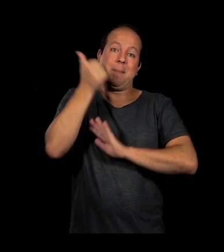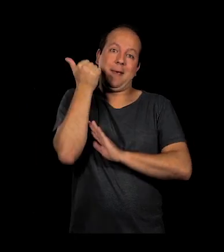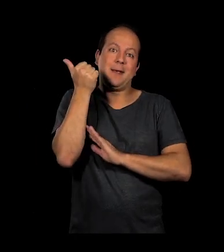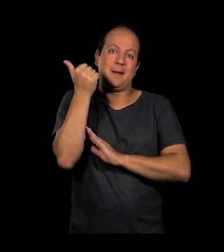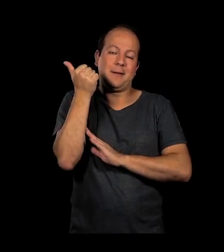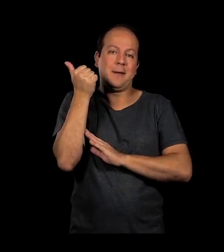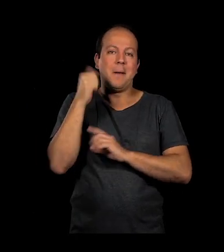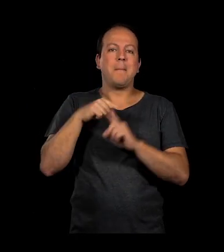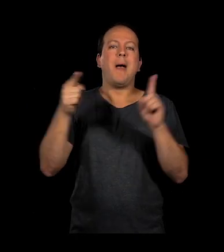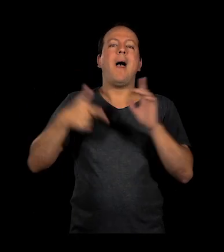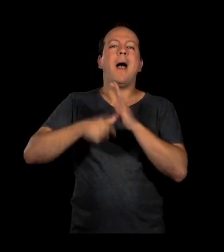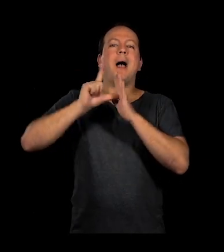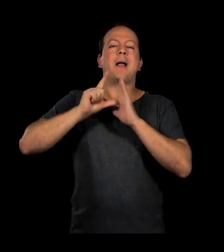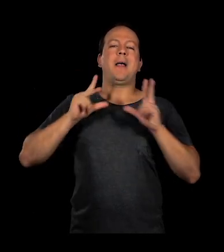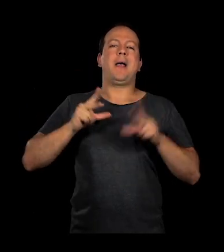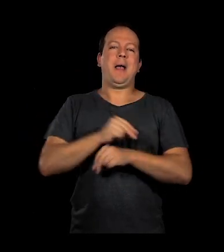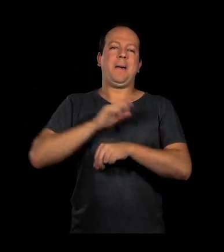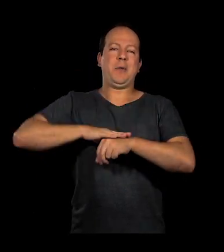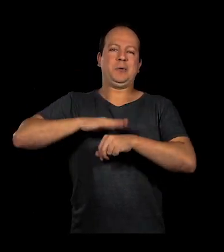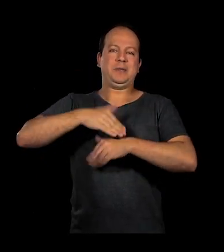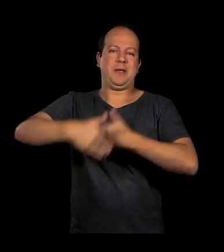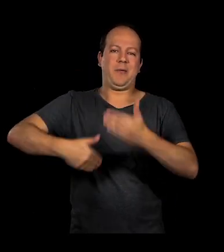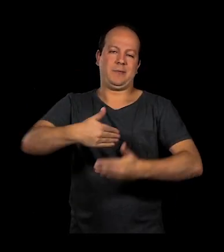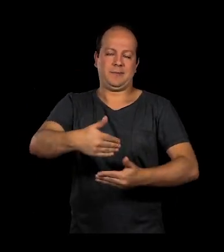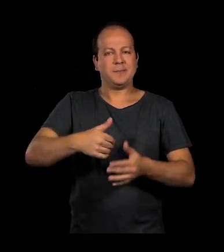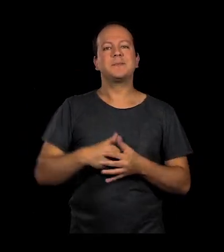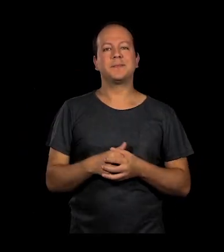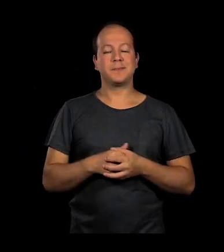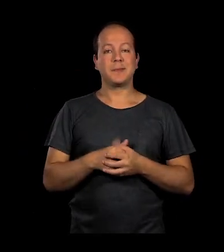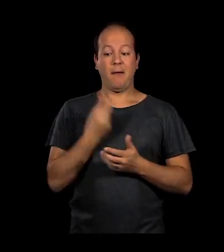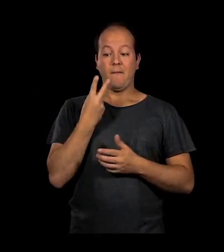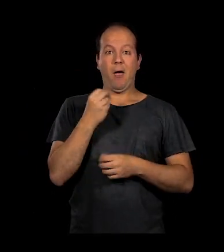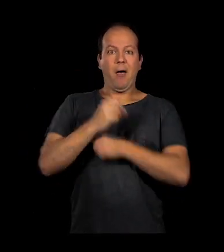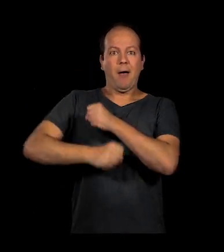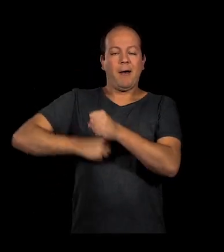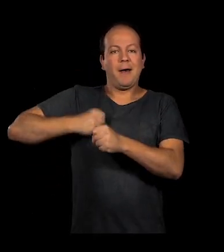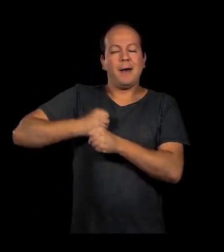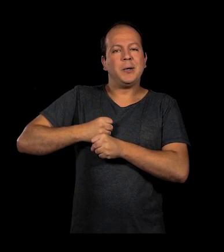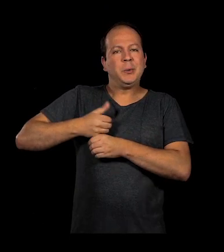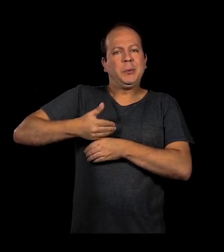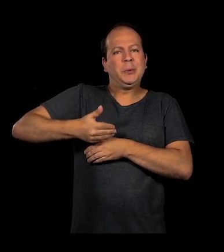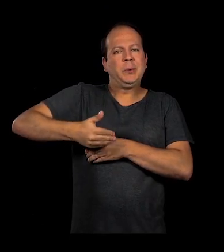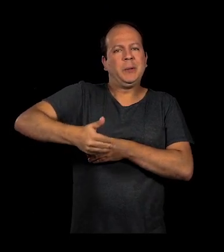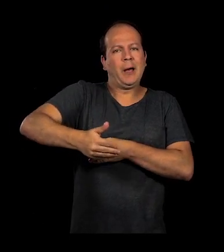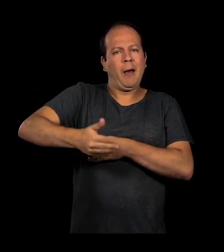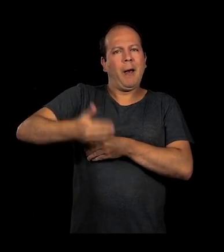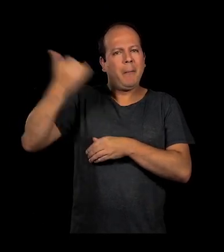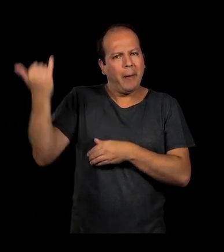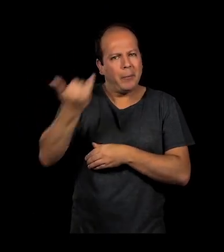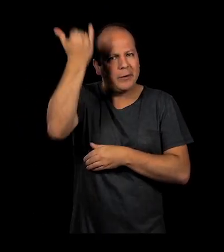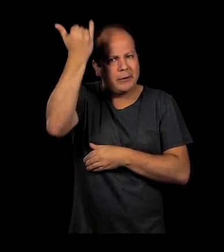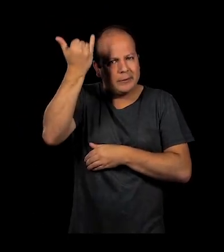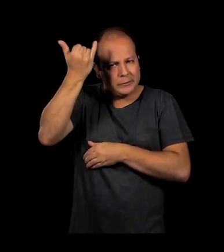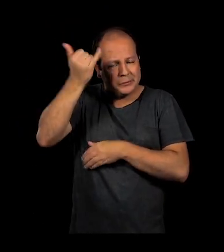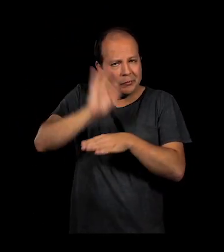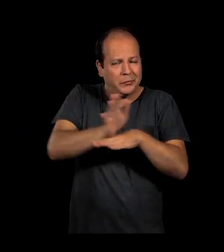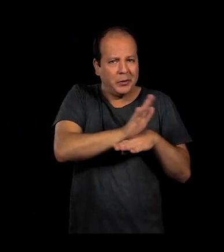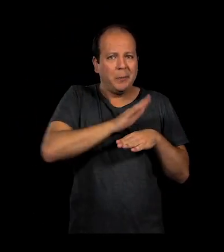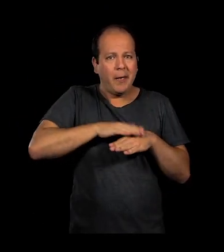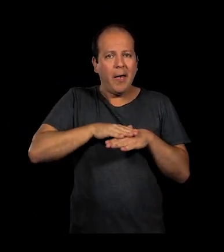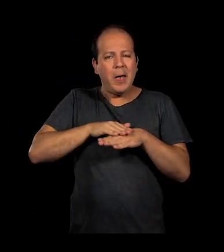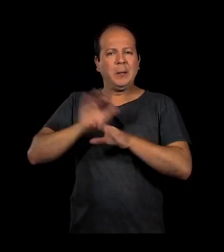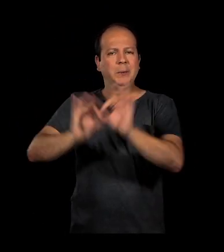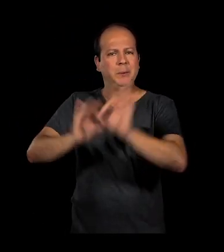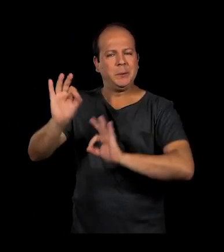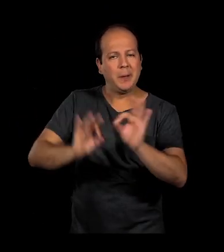foi a produção de 20 anos é agora mais importante fazer um filme é a produção